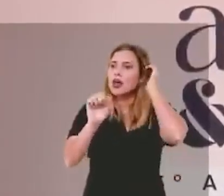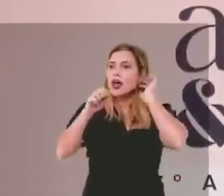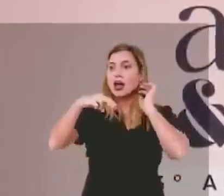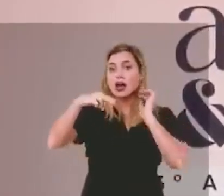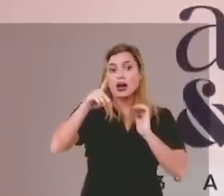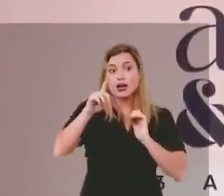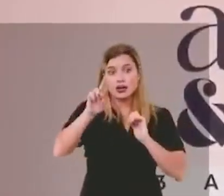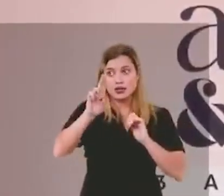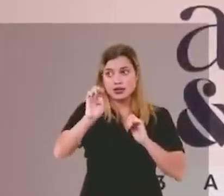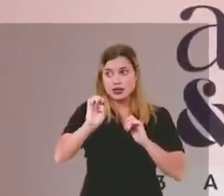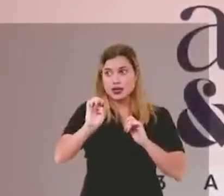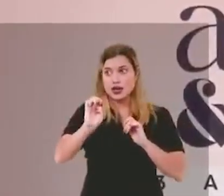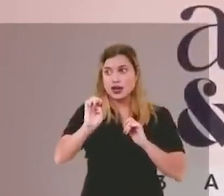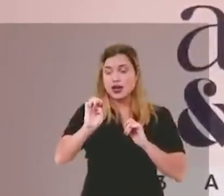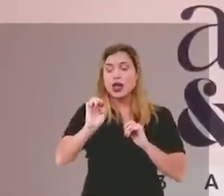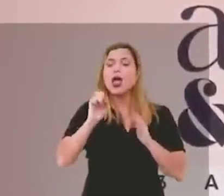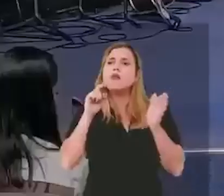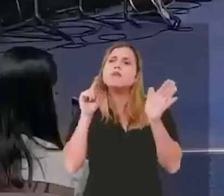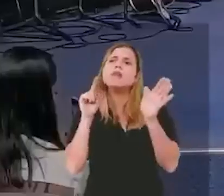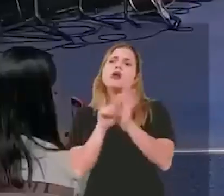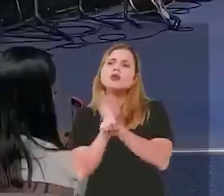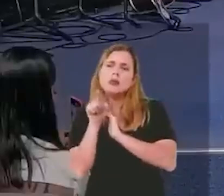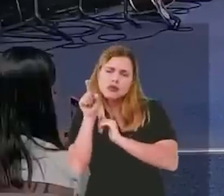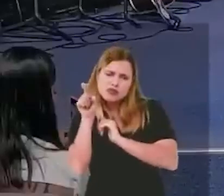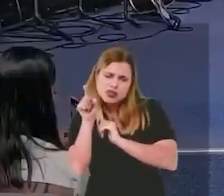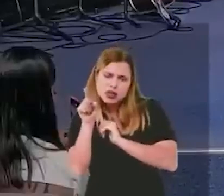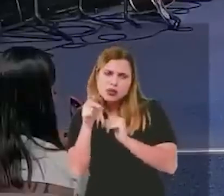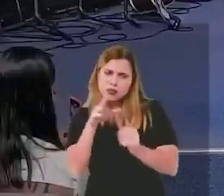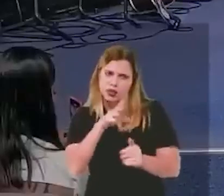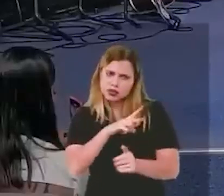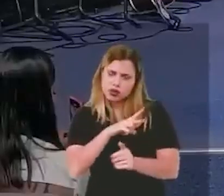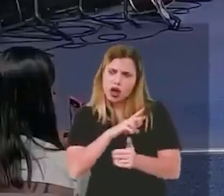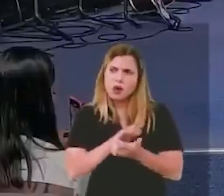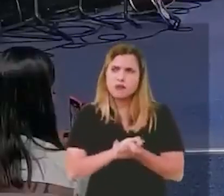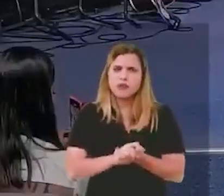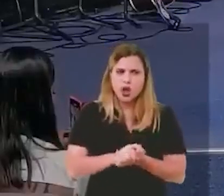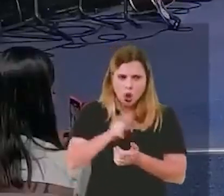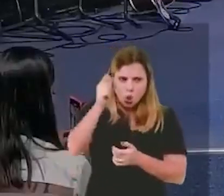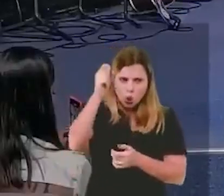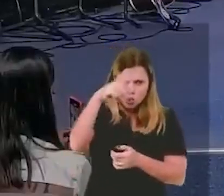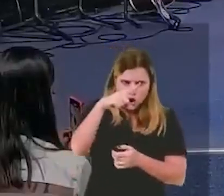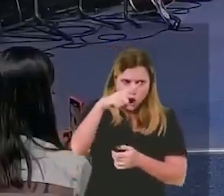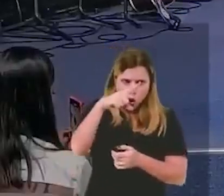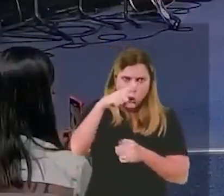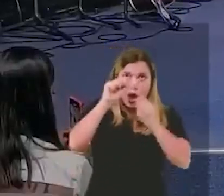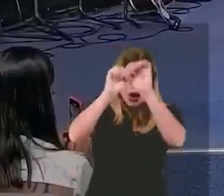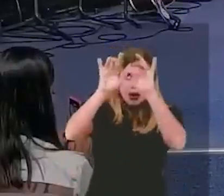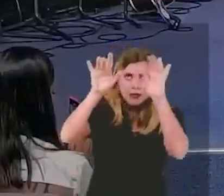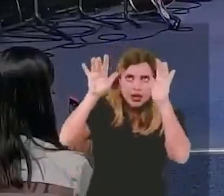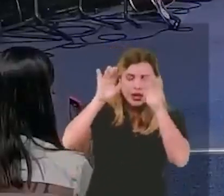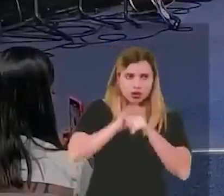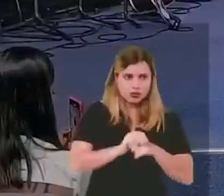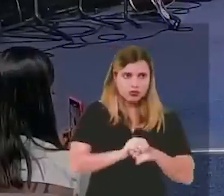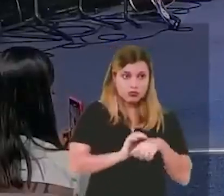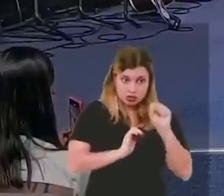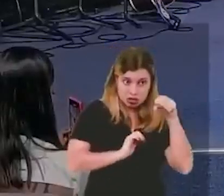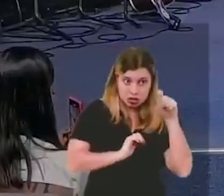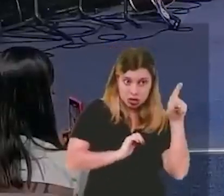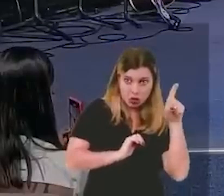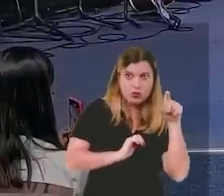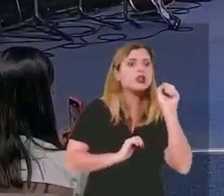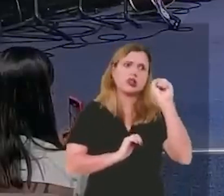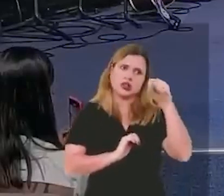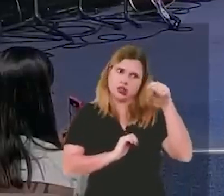André, me permita fazer essa pergunta, André. O sol brilha? Sim, o sol brilha. É